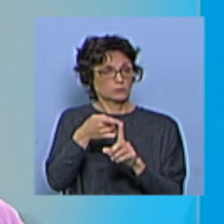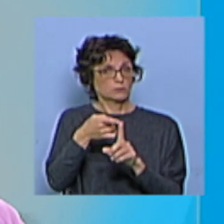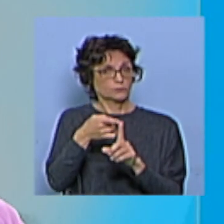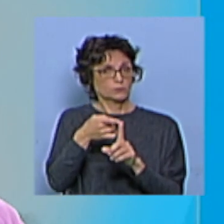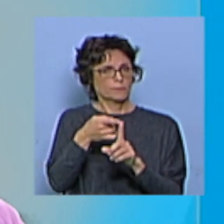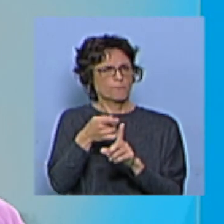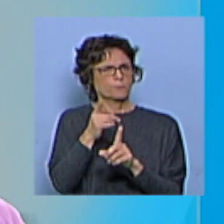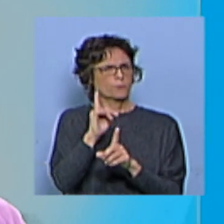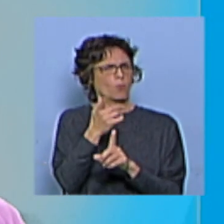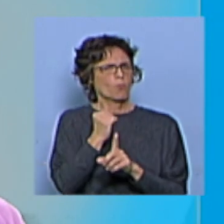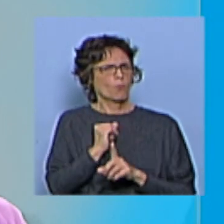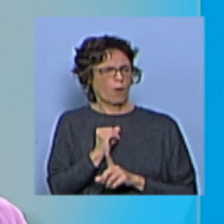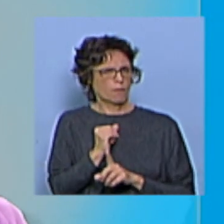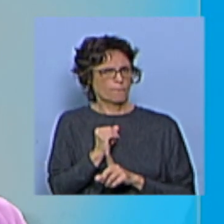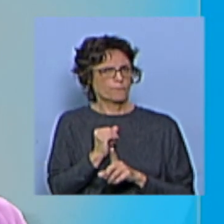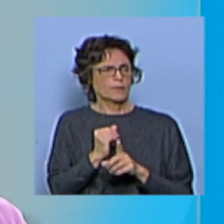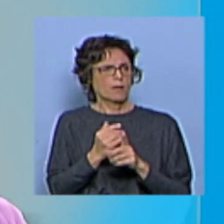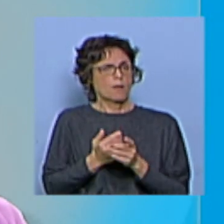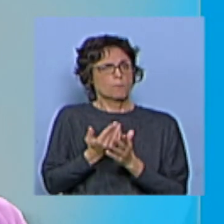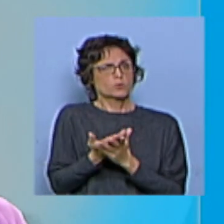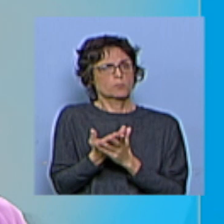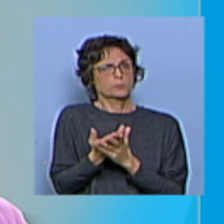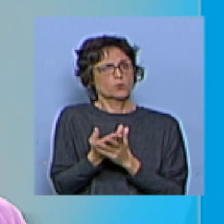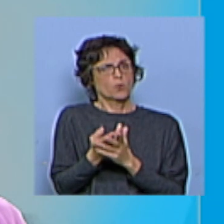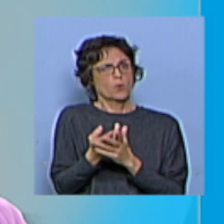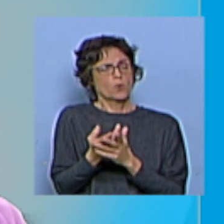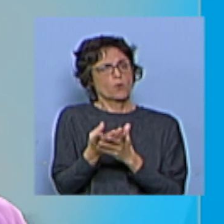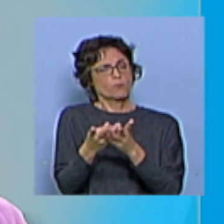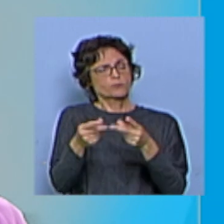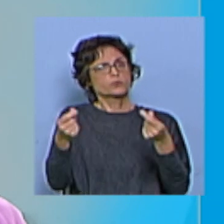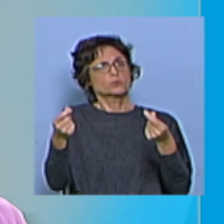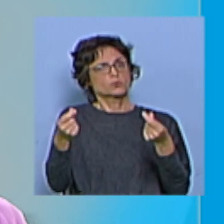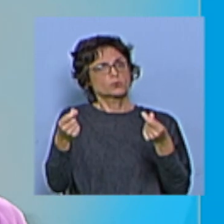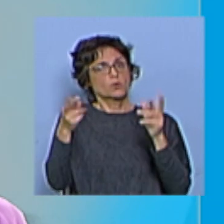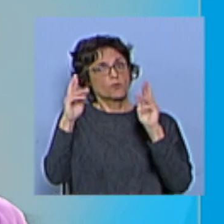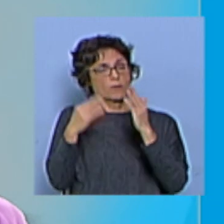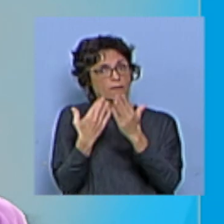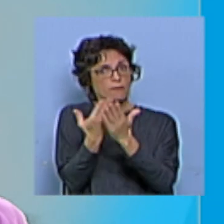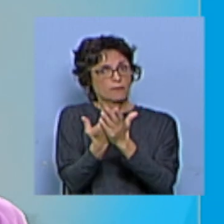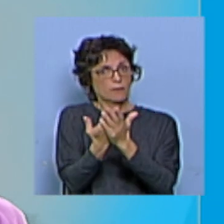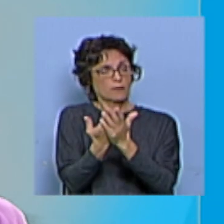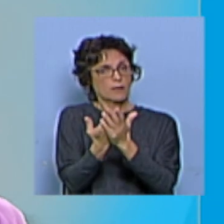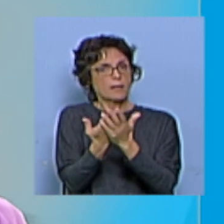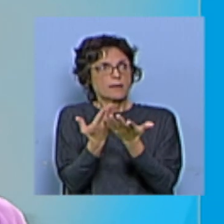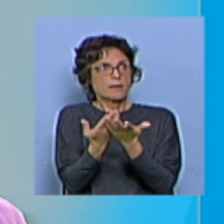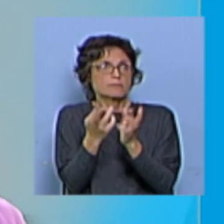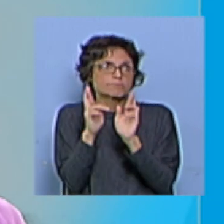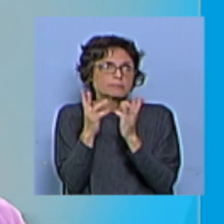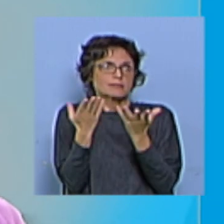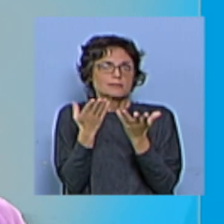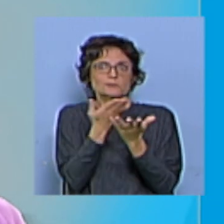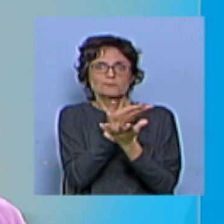poder, através de soluções que são soluções de esperança, inspirar outras